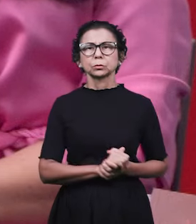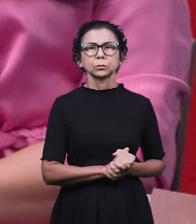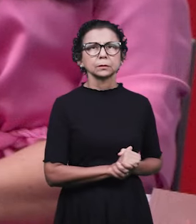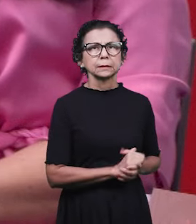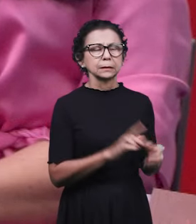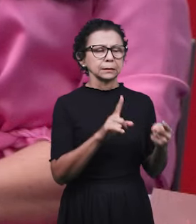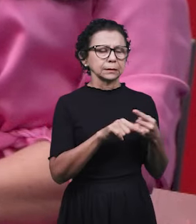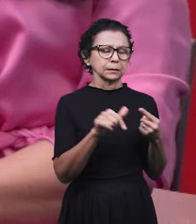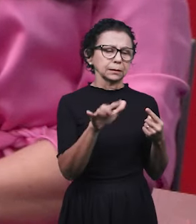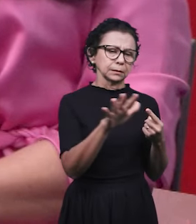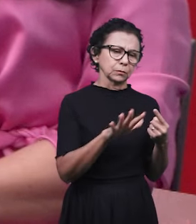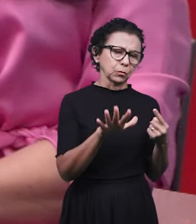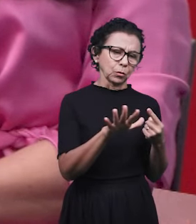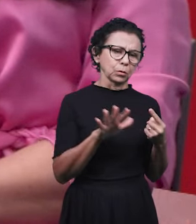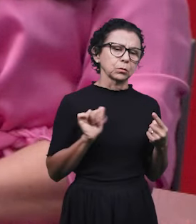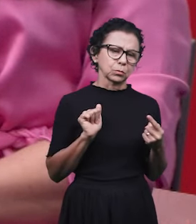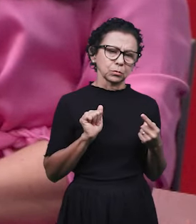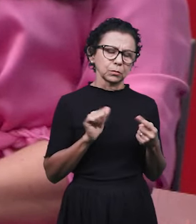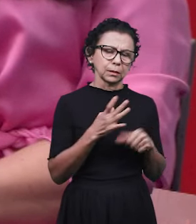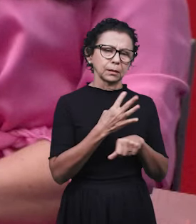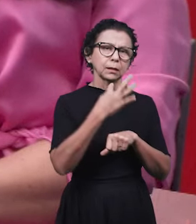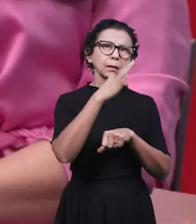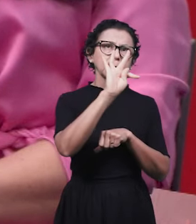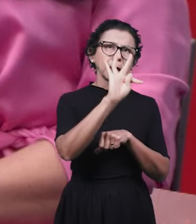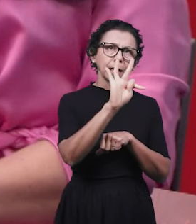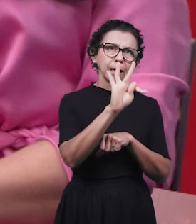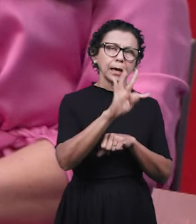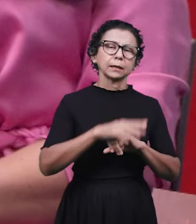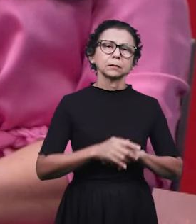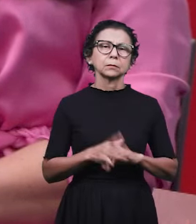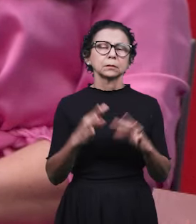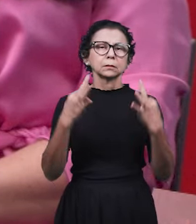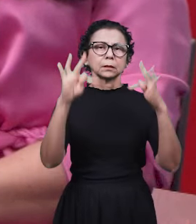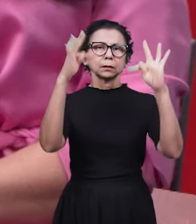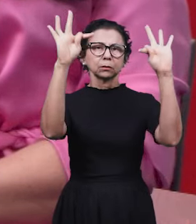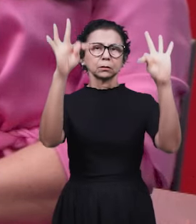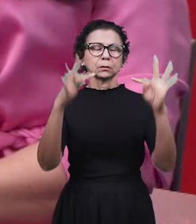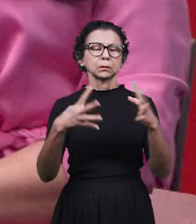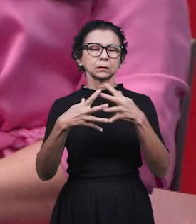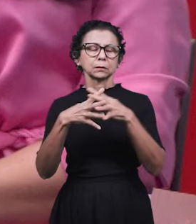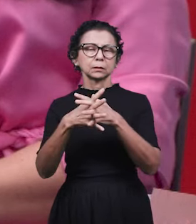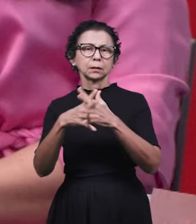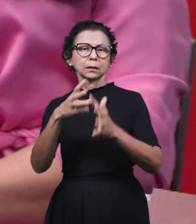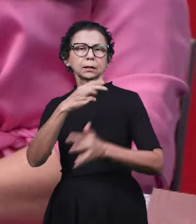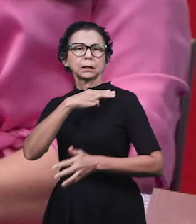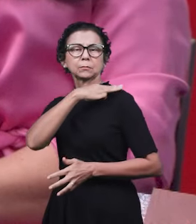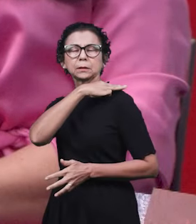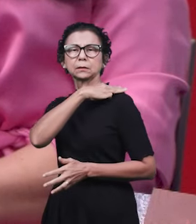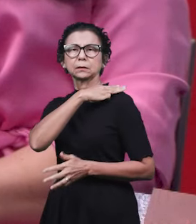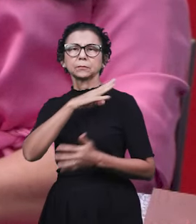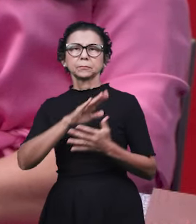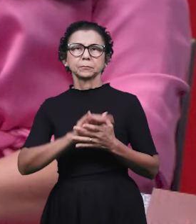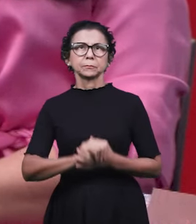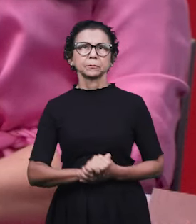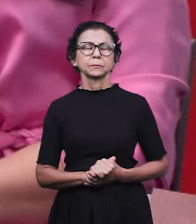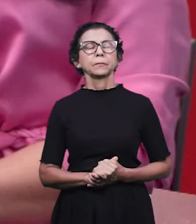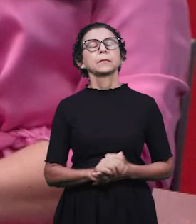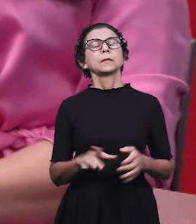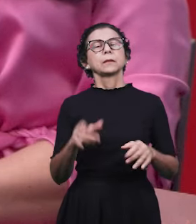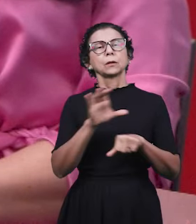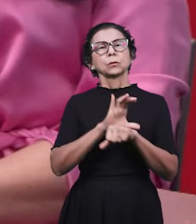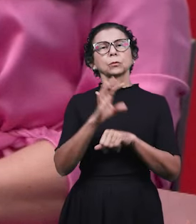no qual eu estou, tem o curso técnico em biotecnologia integrada ao ensino médio e o curso técnico em